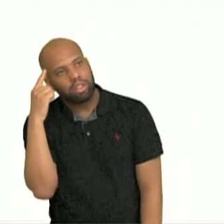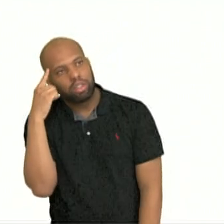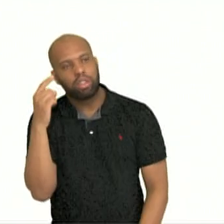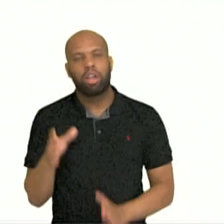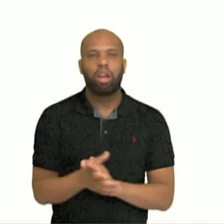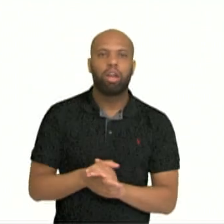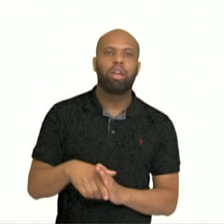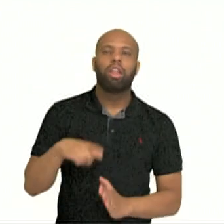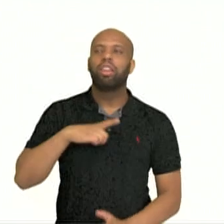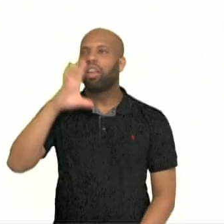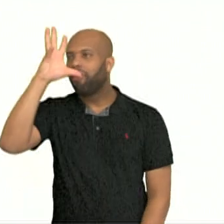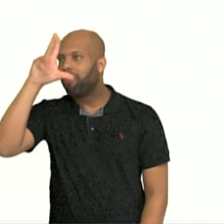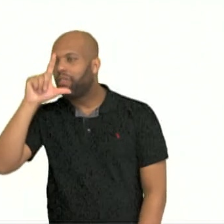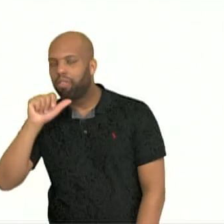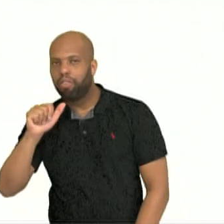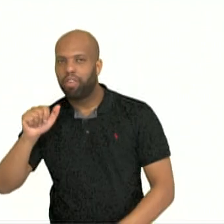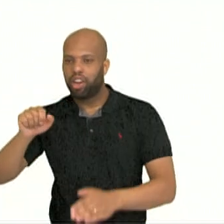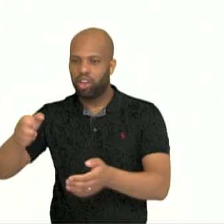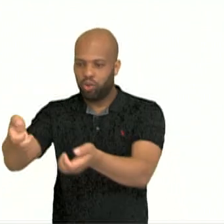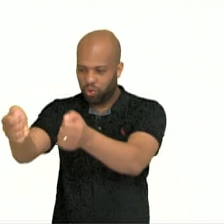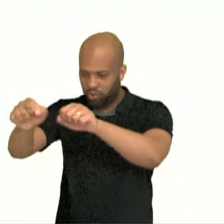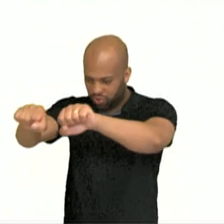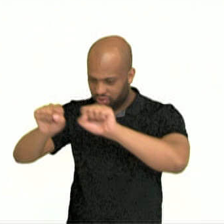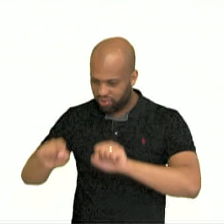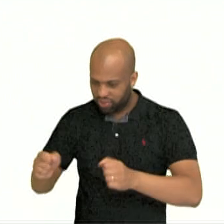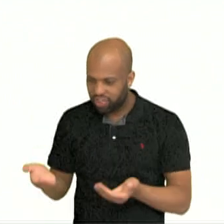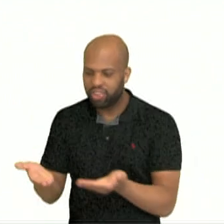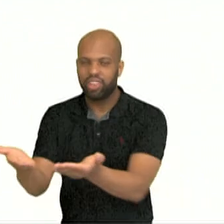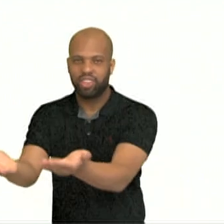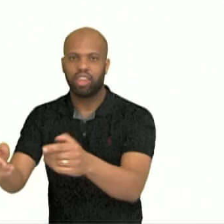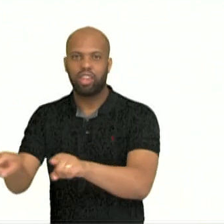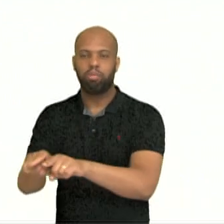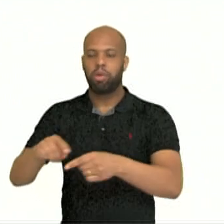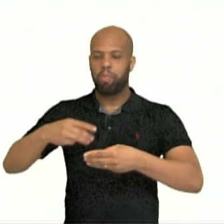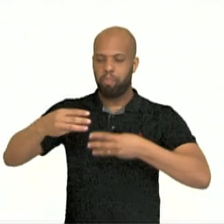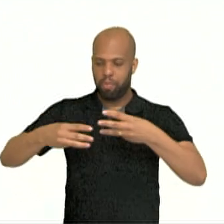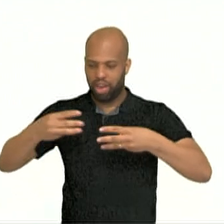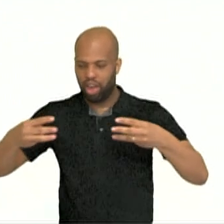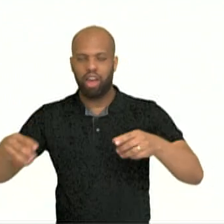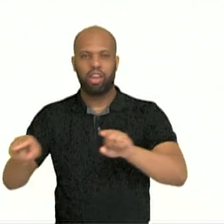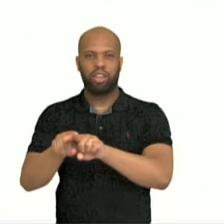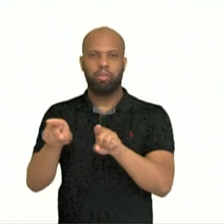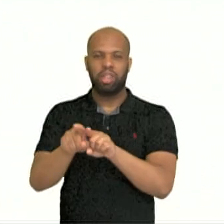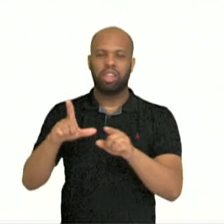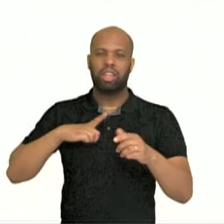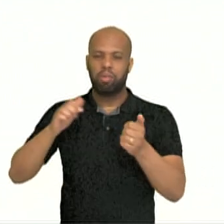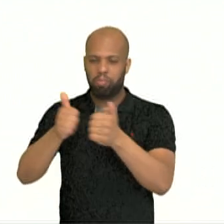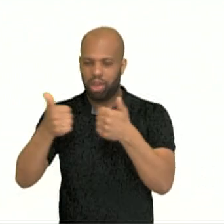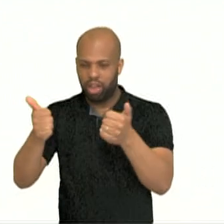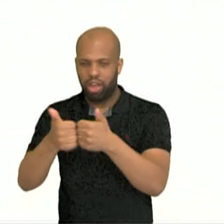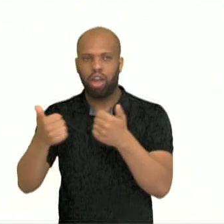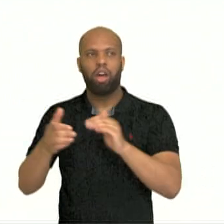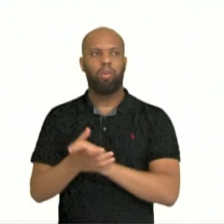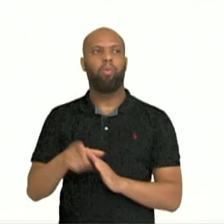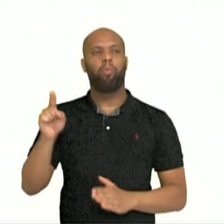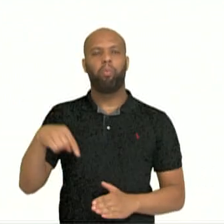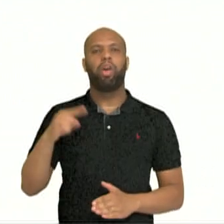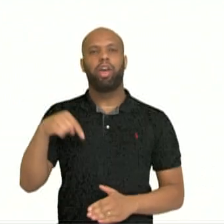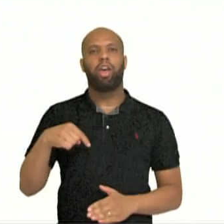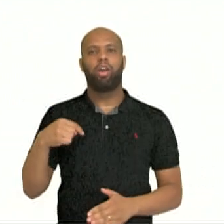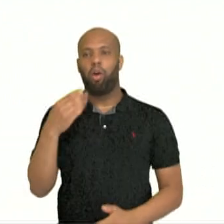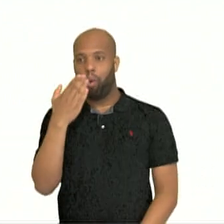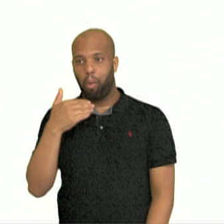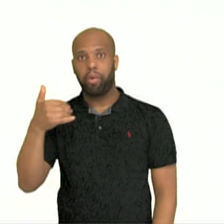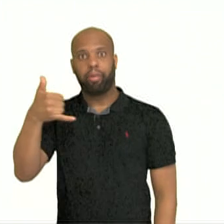frango assado, macarrão, pão, uma coisa arada, né, uma comida bem gordurosa. Tá